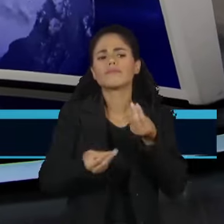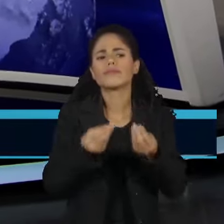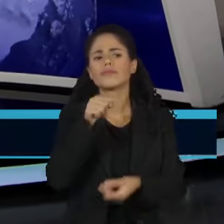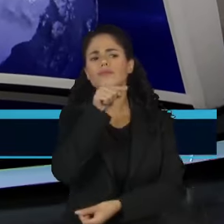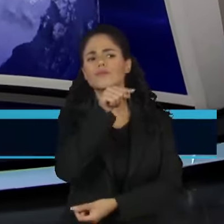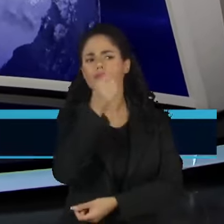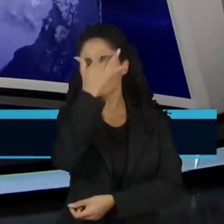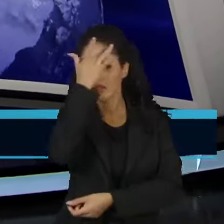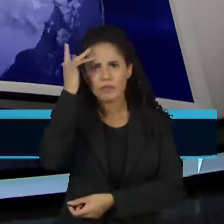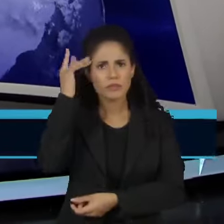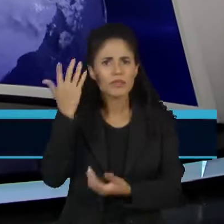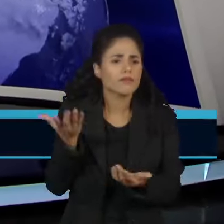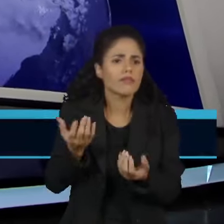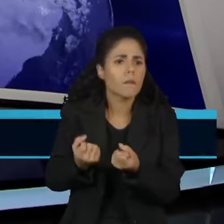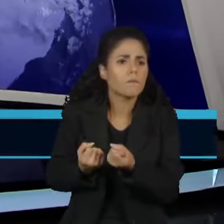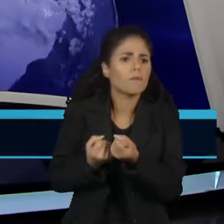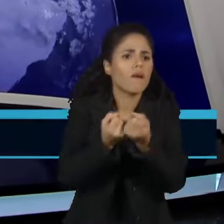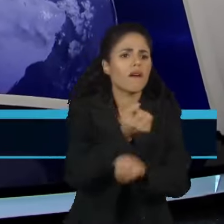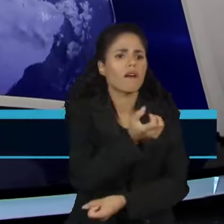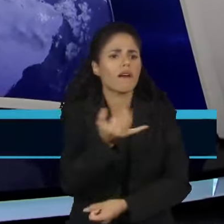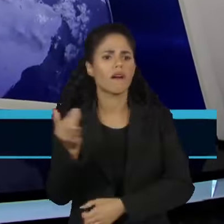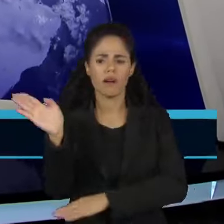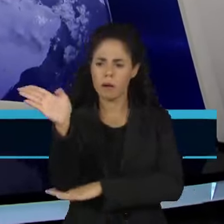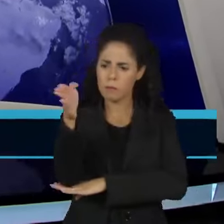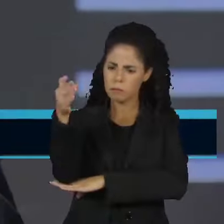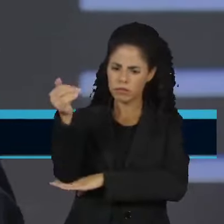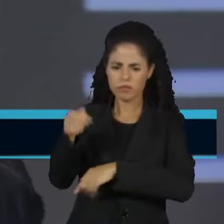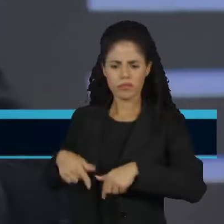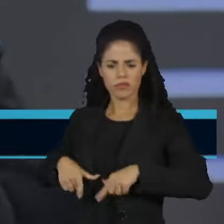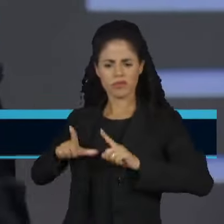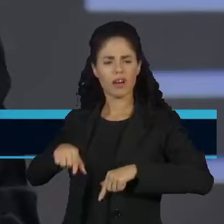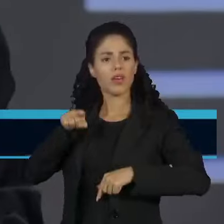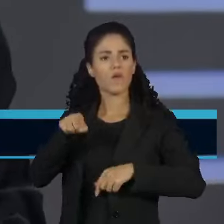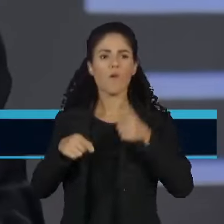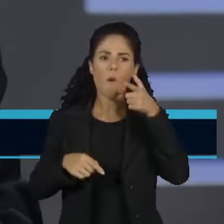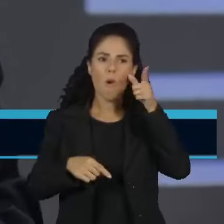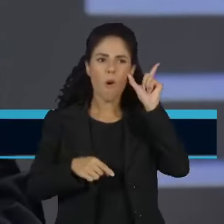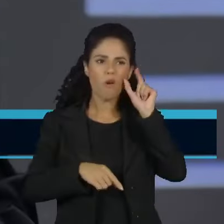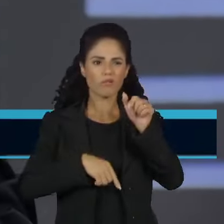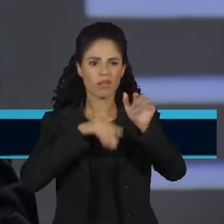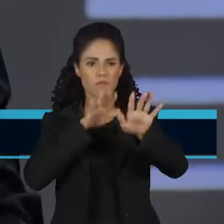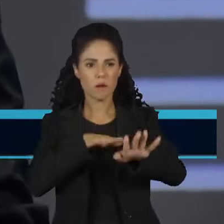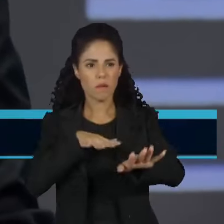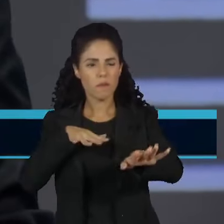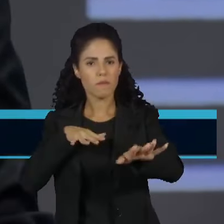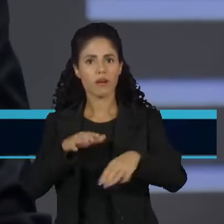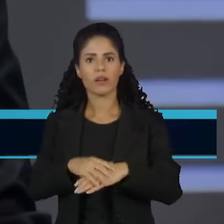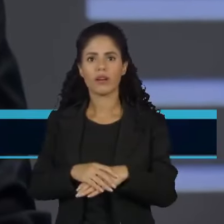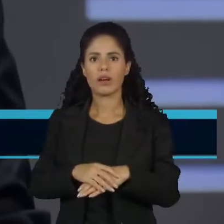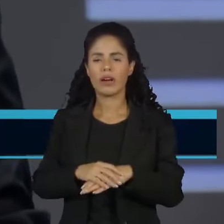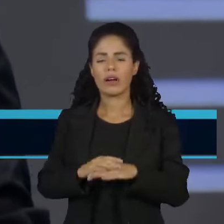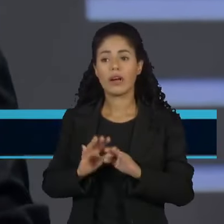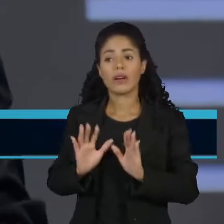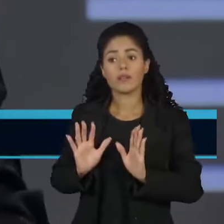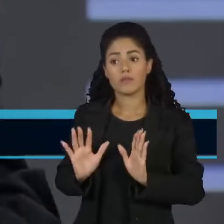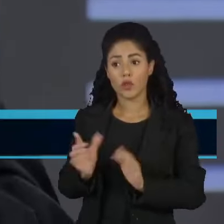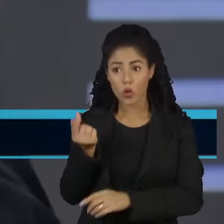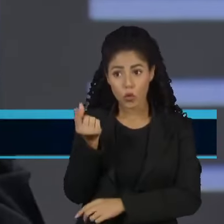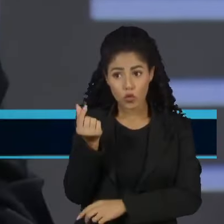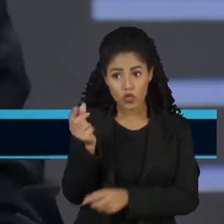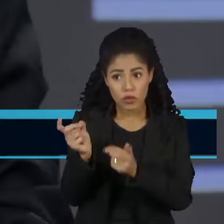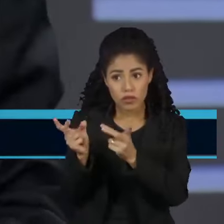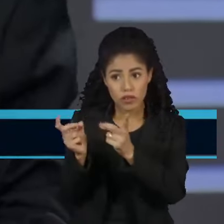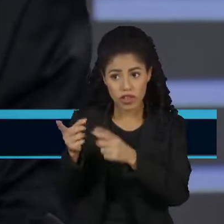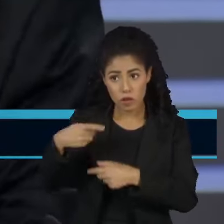números de bandeiras de Israel no ato de ontem? Eu diria, primeiro, espero que essa grana vá para Israel, né? Que venderam as